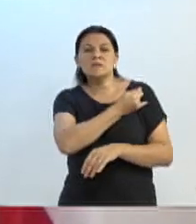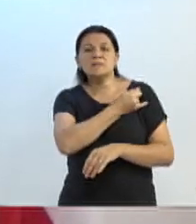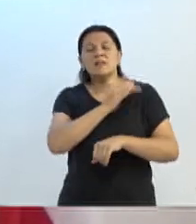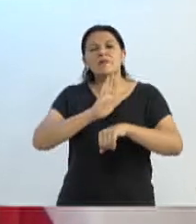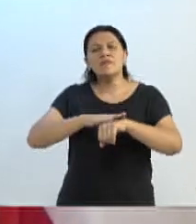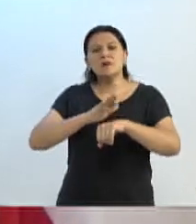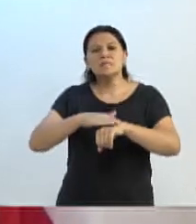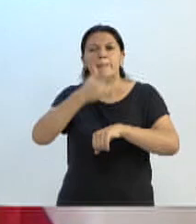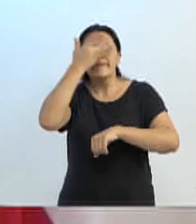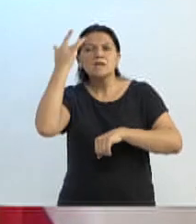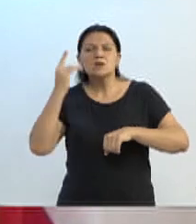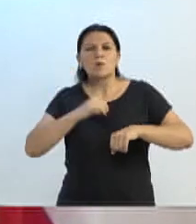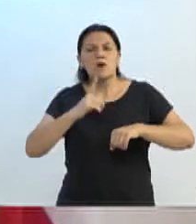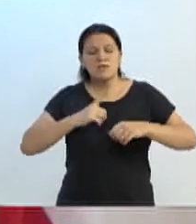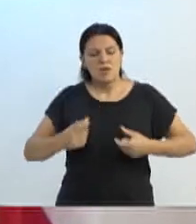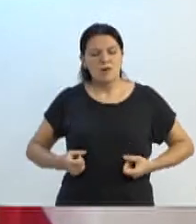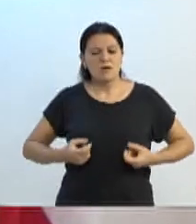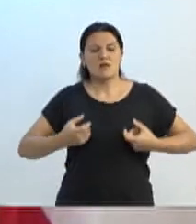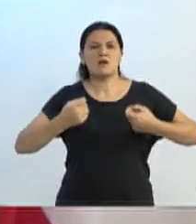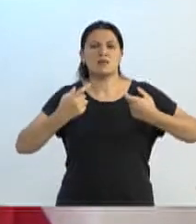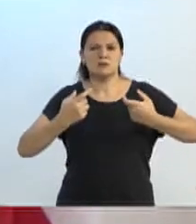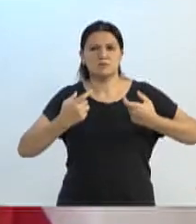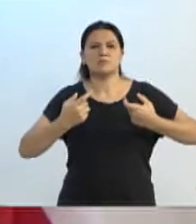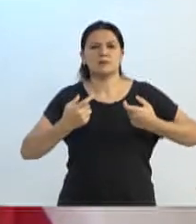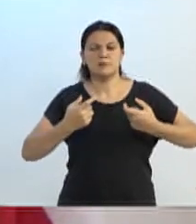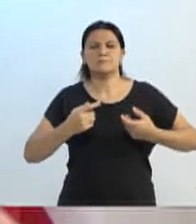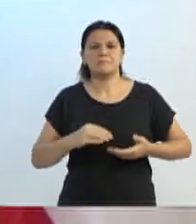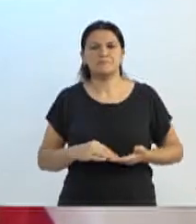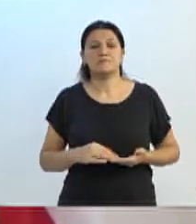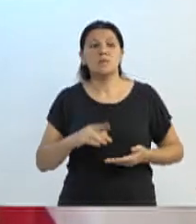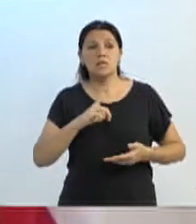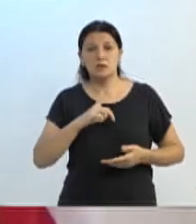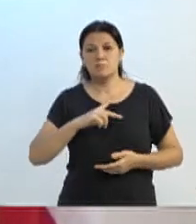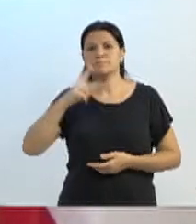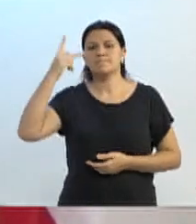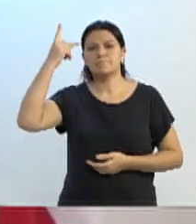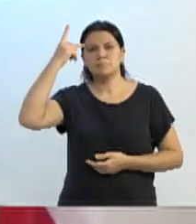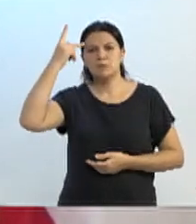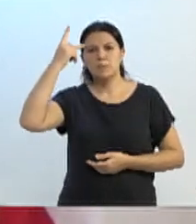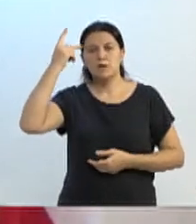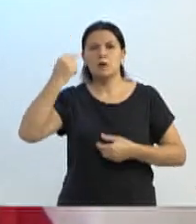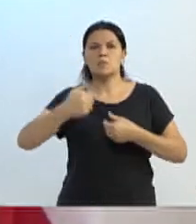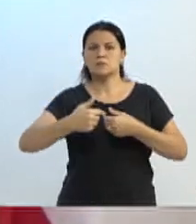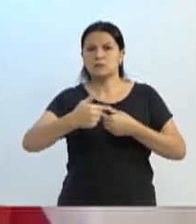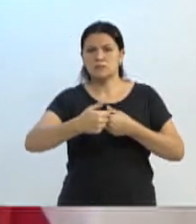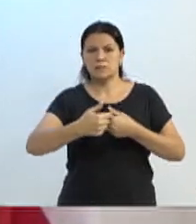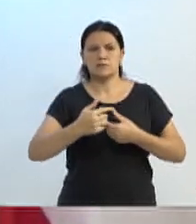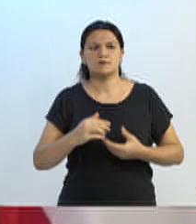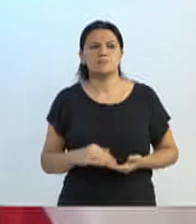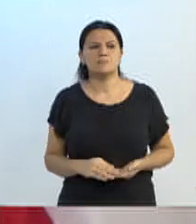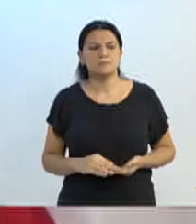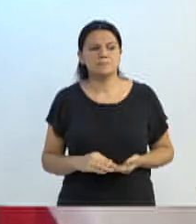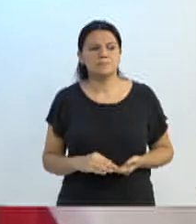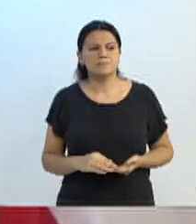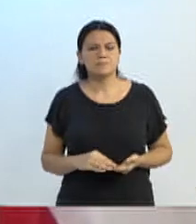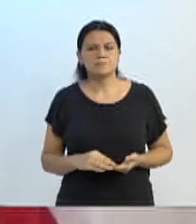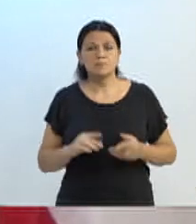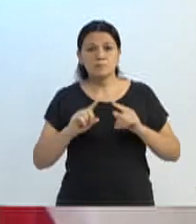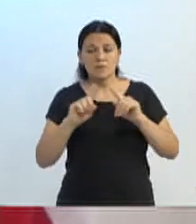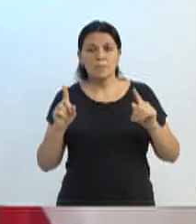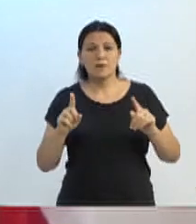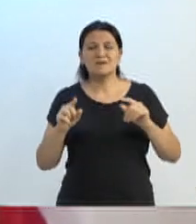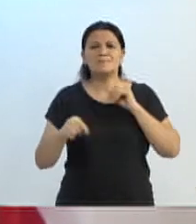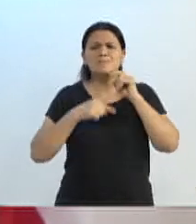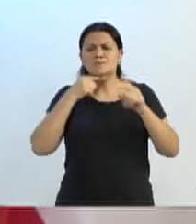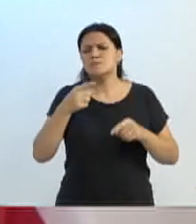viu que, de fato, teve isso em São Paulo, mas nosso questionamento